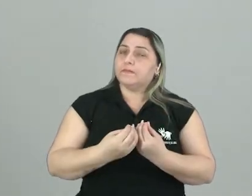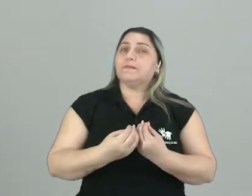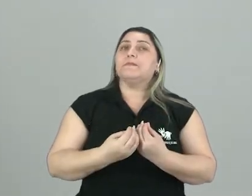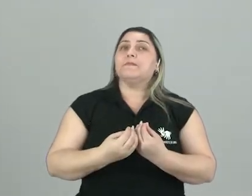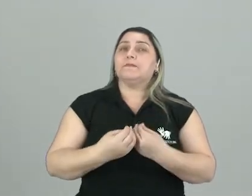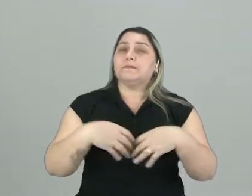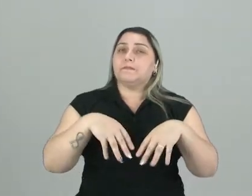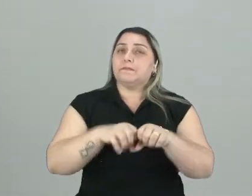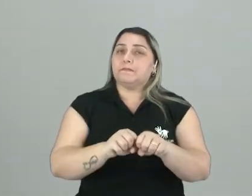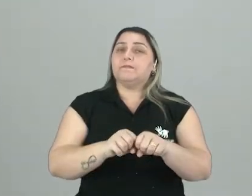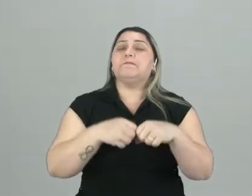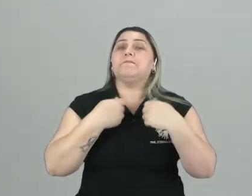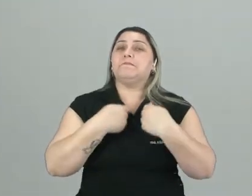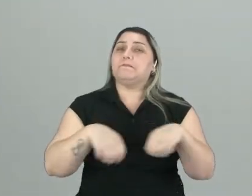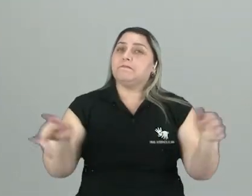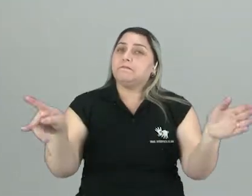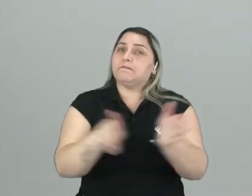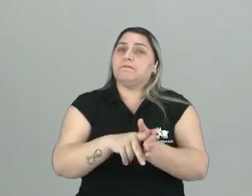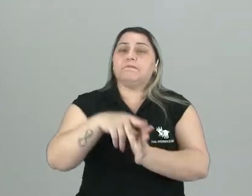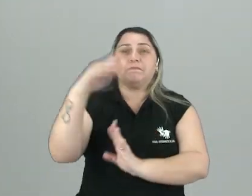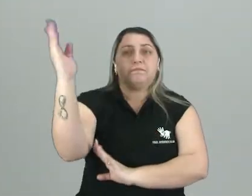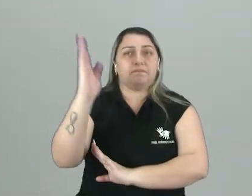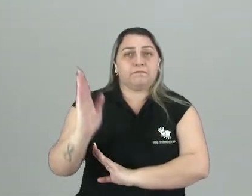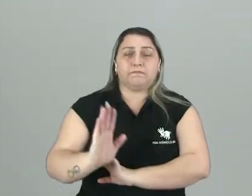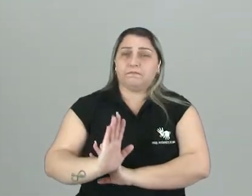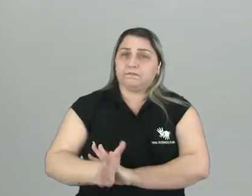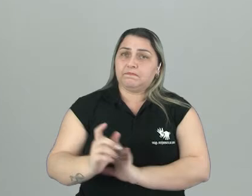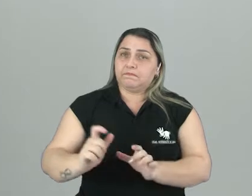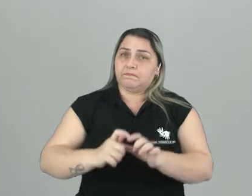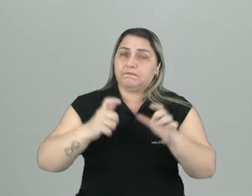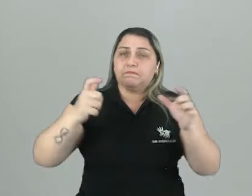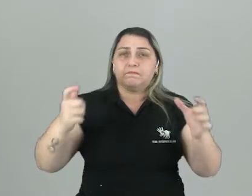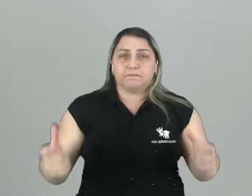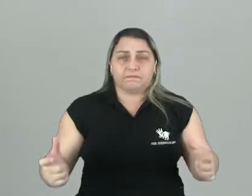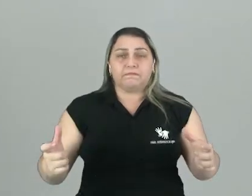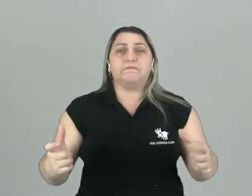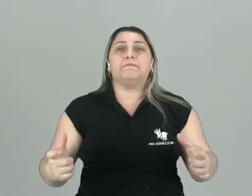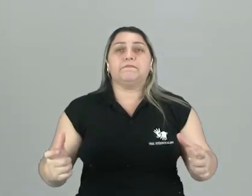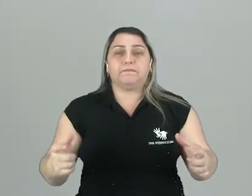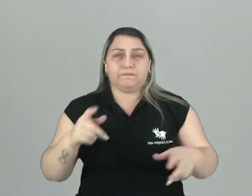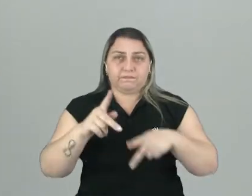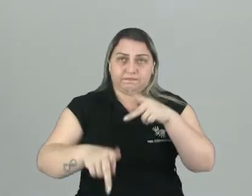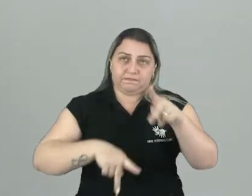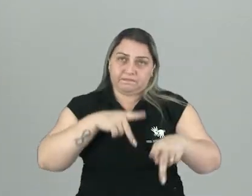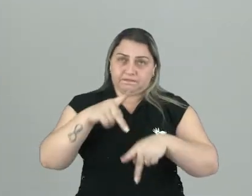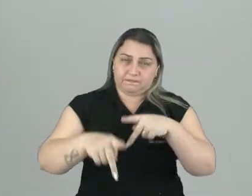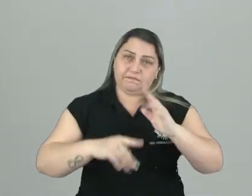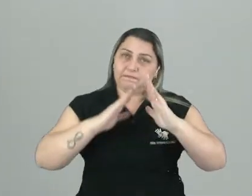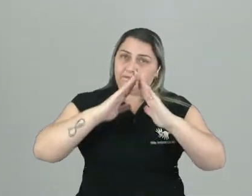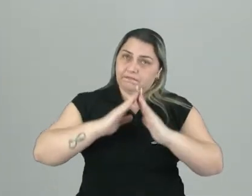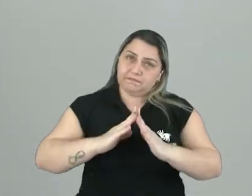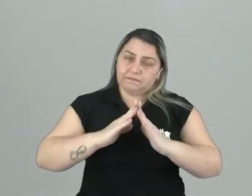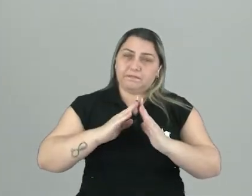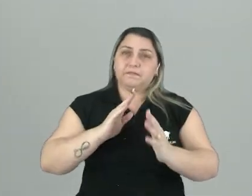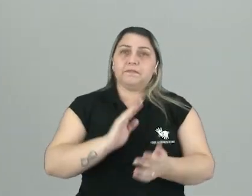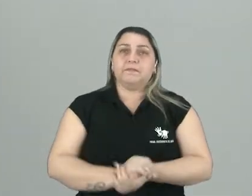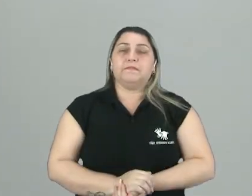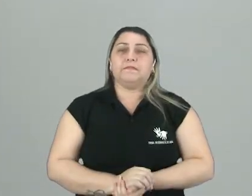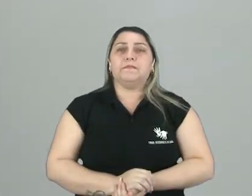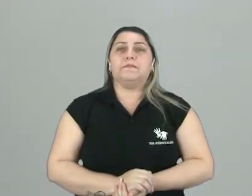de um território que deveria pertencer ao Brasil, já que a maioria e a grande parte da população que nele habitava